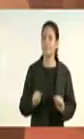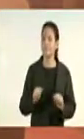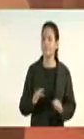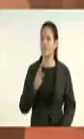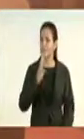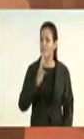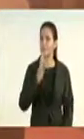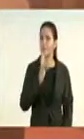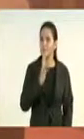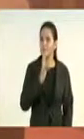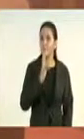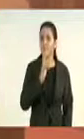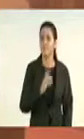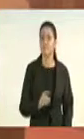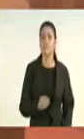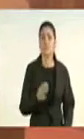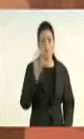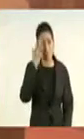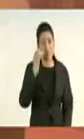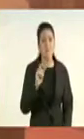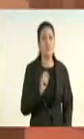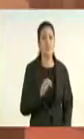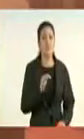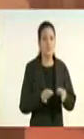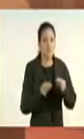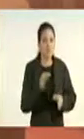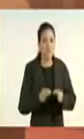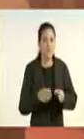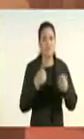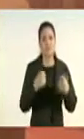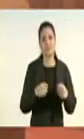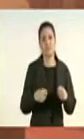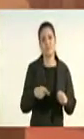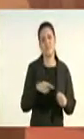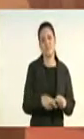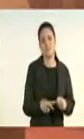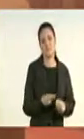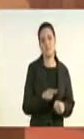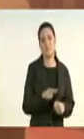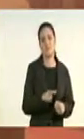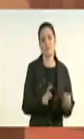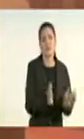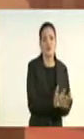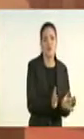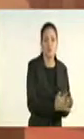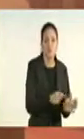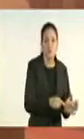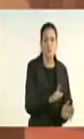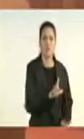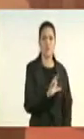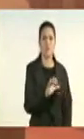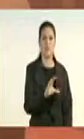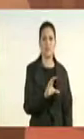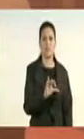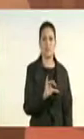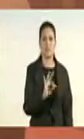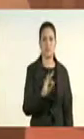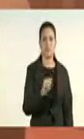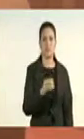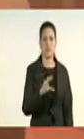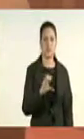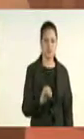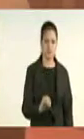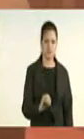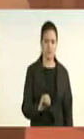julgamentos necessários no que diz respeito à situação das certames que chegaram até a Comissão de Licitação do Estado. Vou